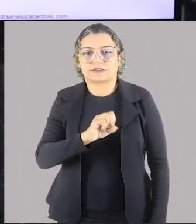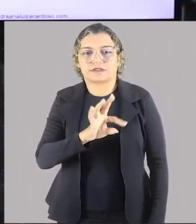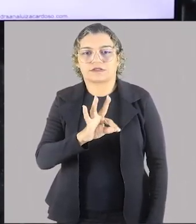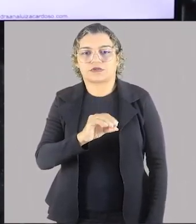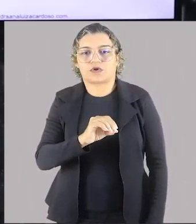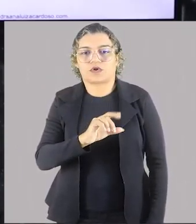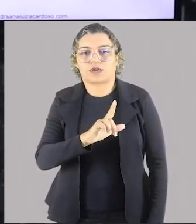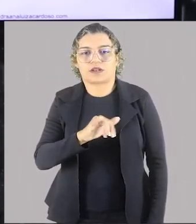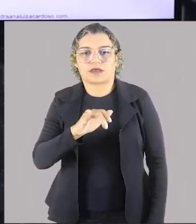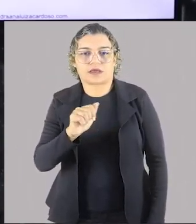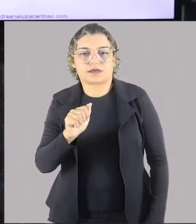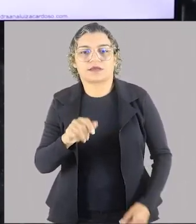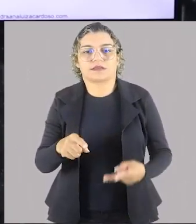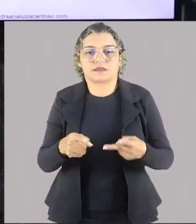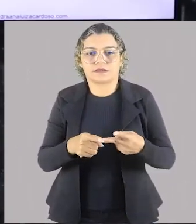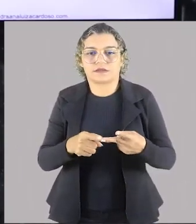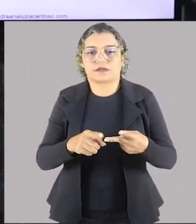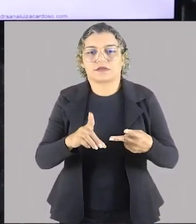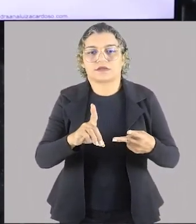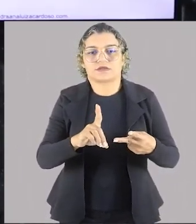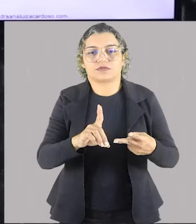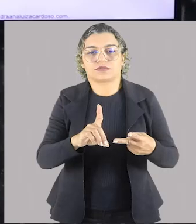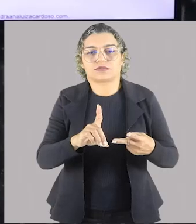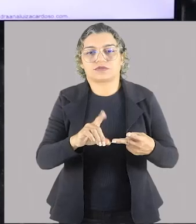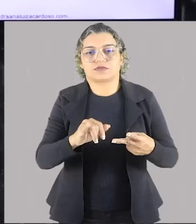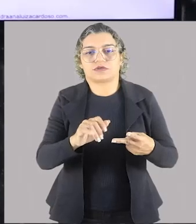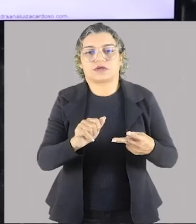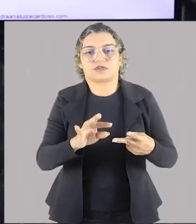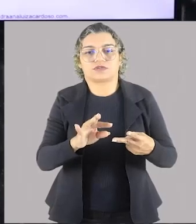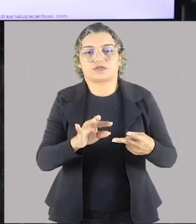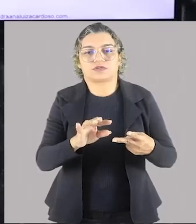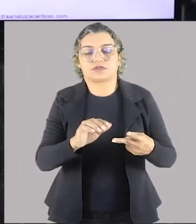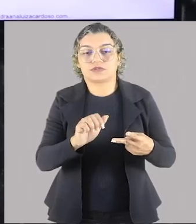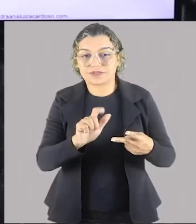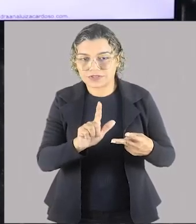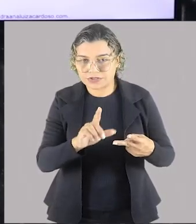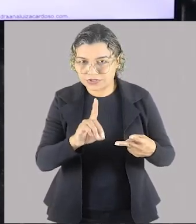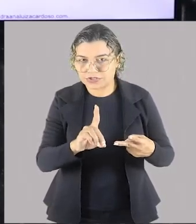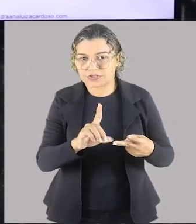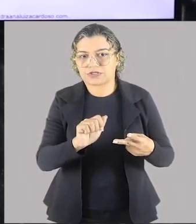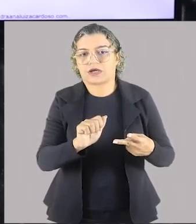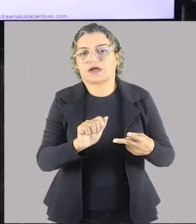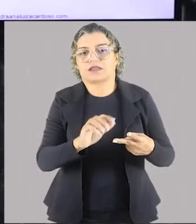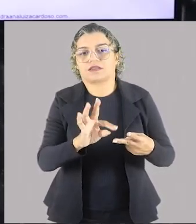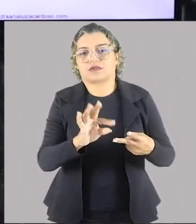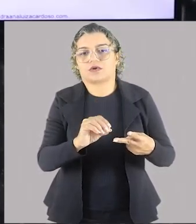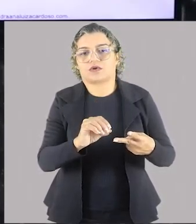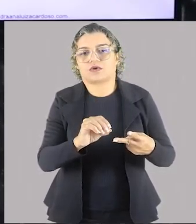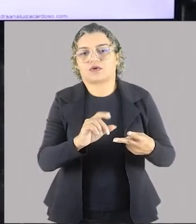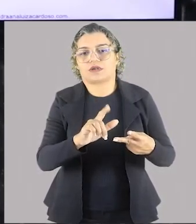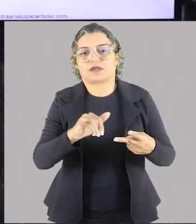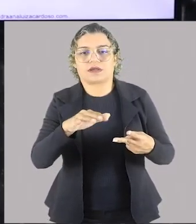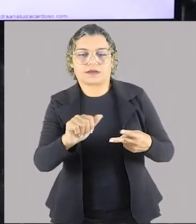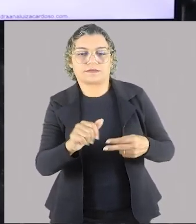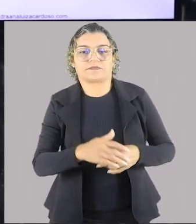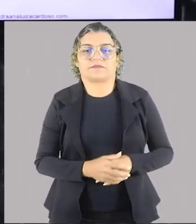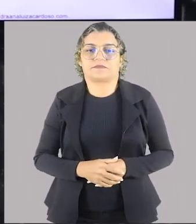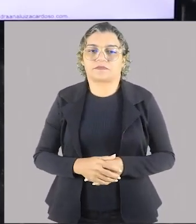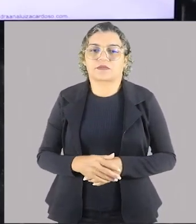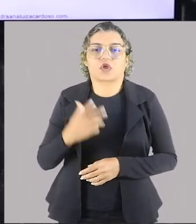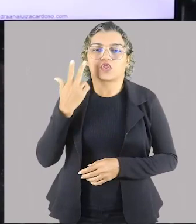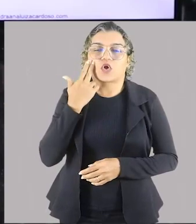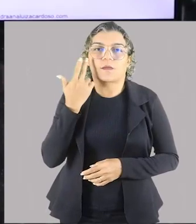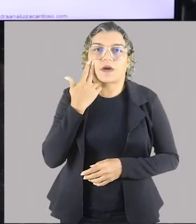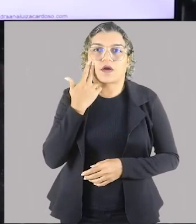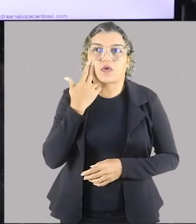arterial diastólica de 85. E qual é a normal? Normal é 120 por 80. Então, esse